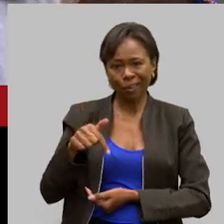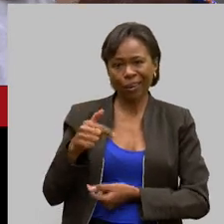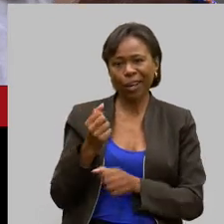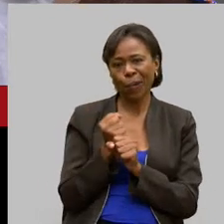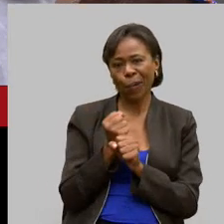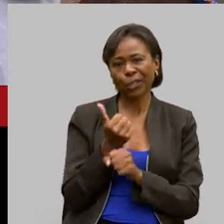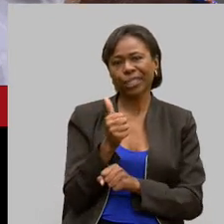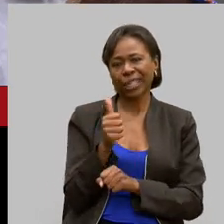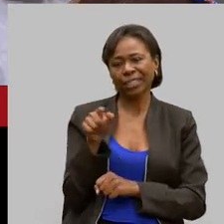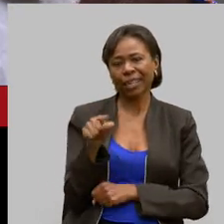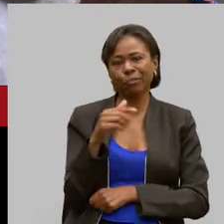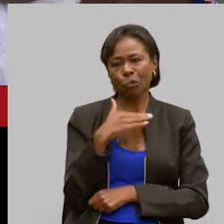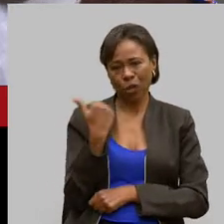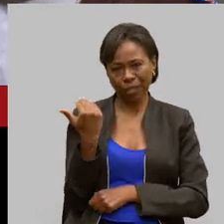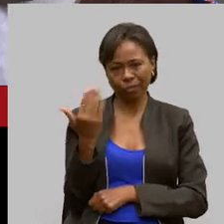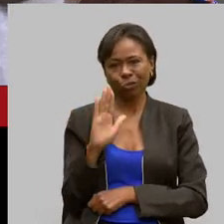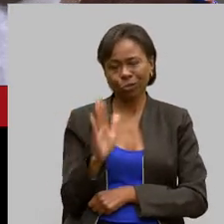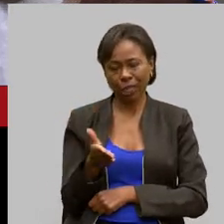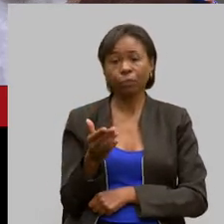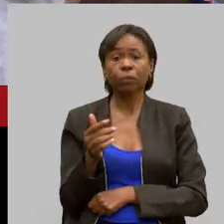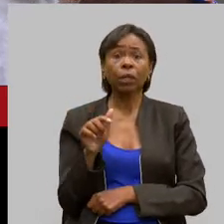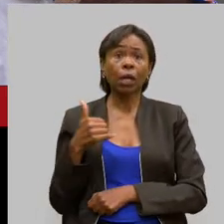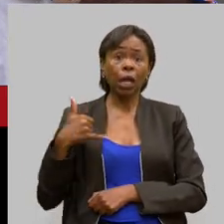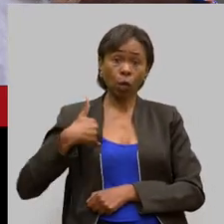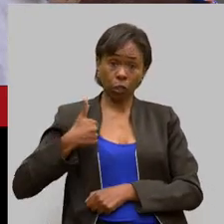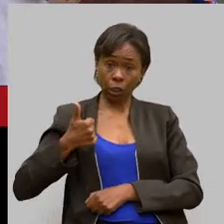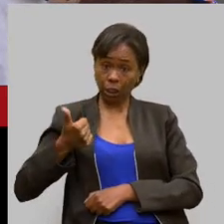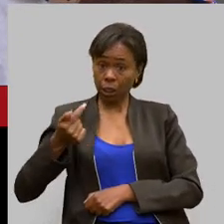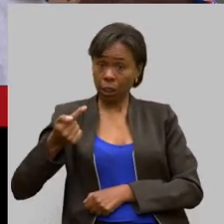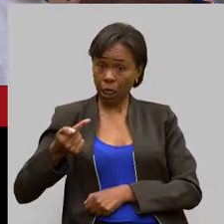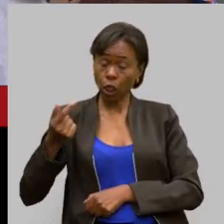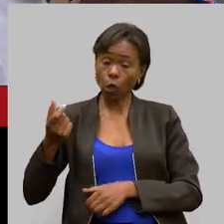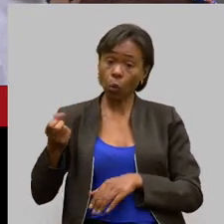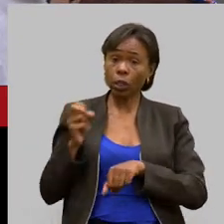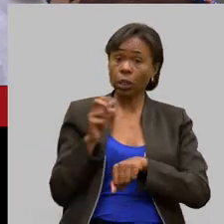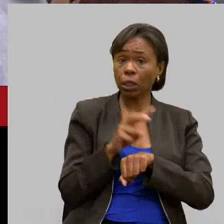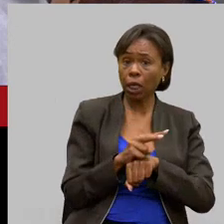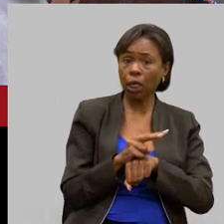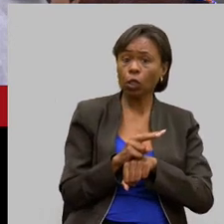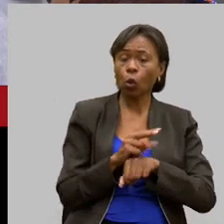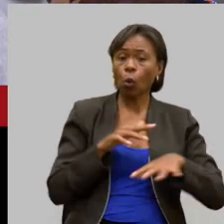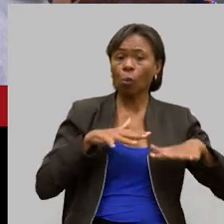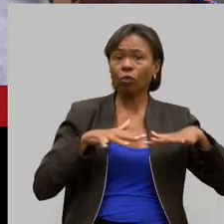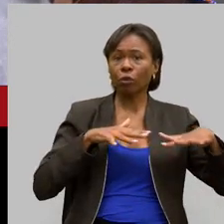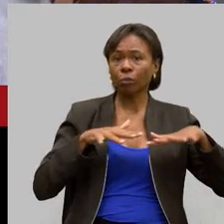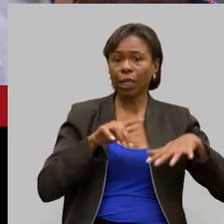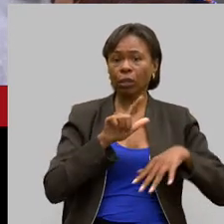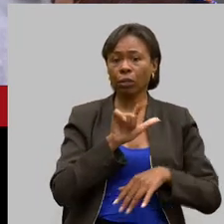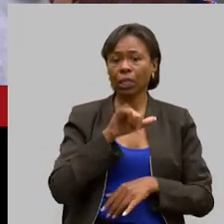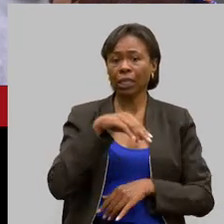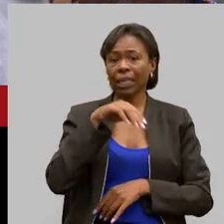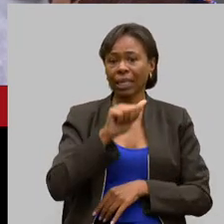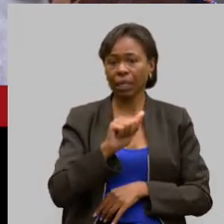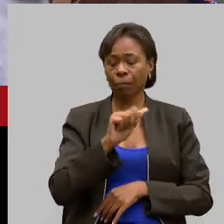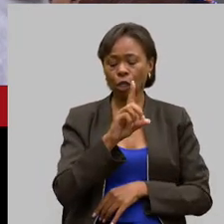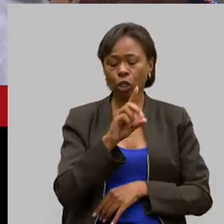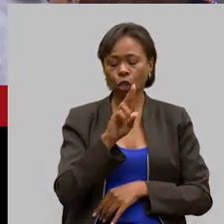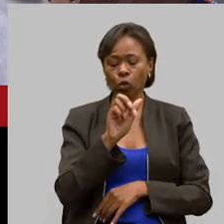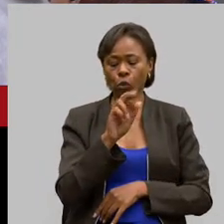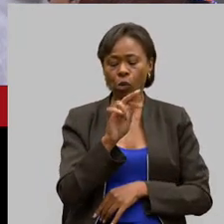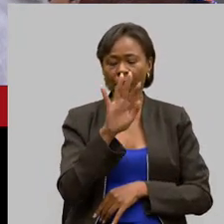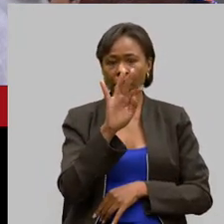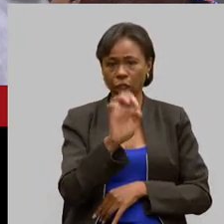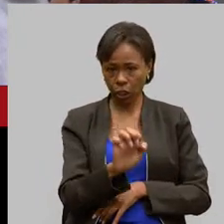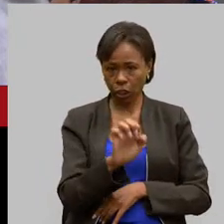e com 17 anos eu entrei no movimento apano da minha cidade que chama Lima Duarte é da Zona da Mata mineira